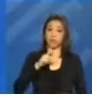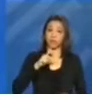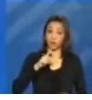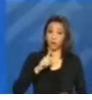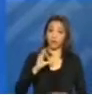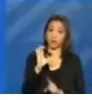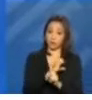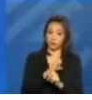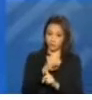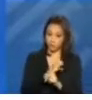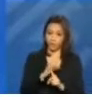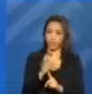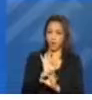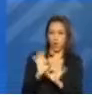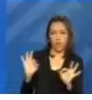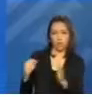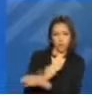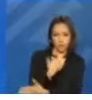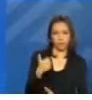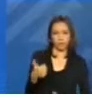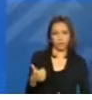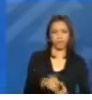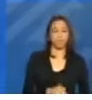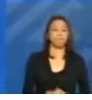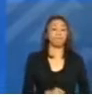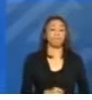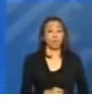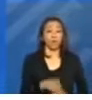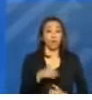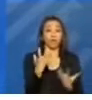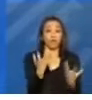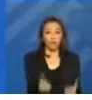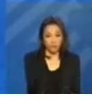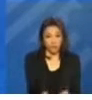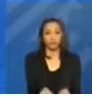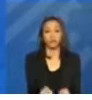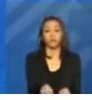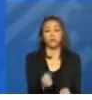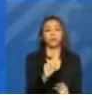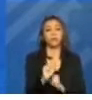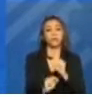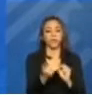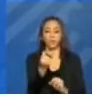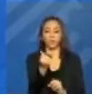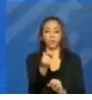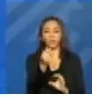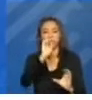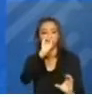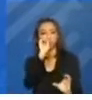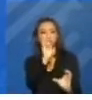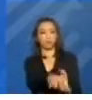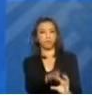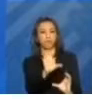De novo, ótima pergunta. Nós realizaremos o depósito em conta